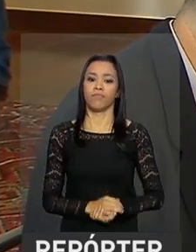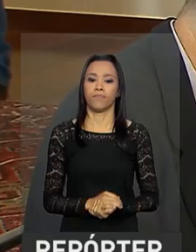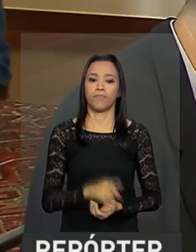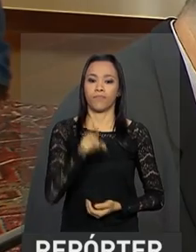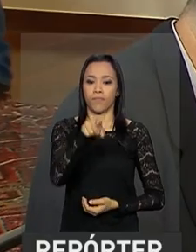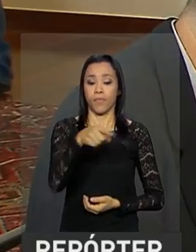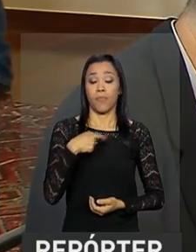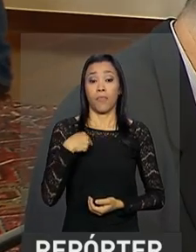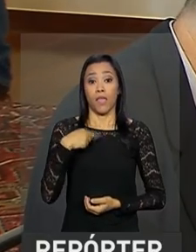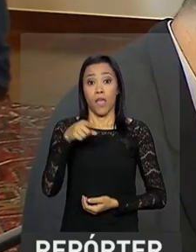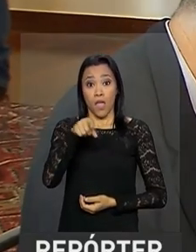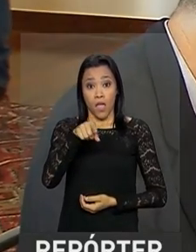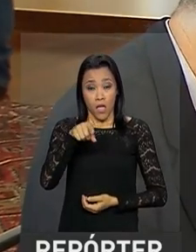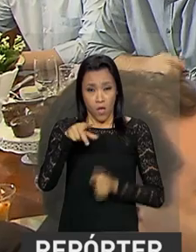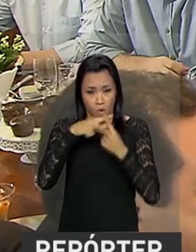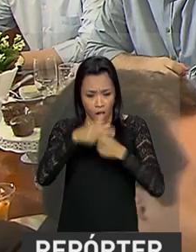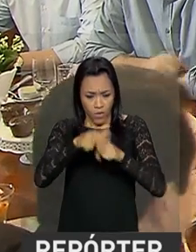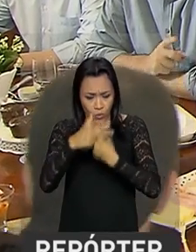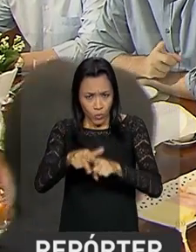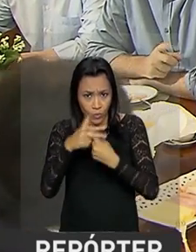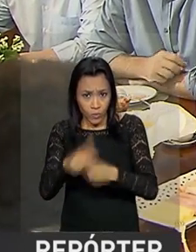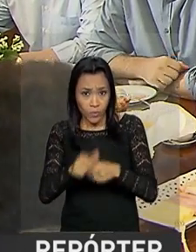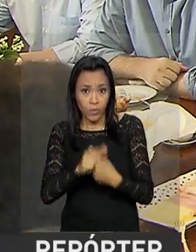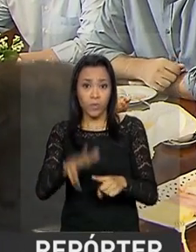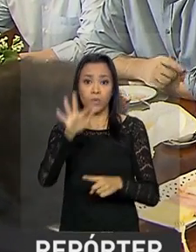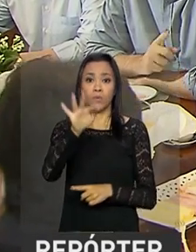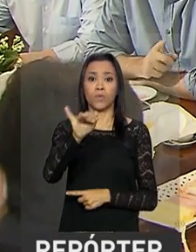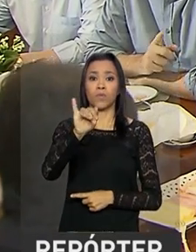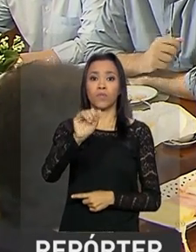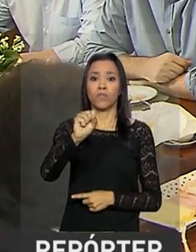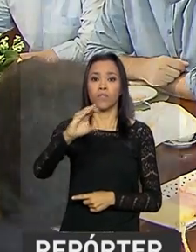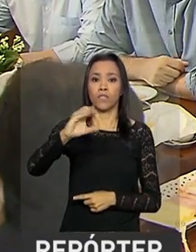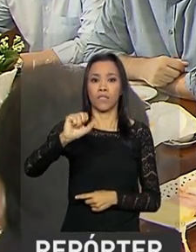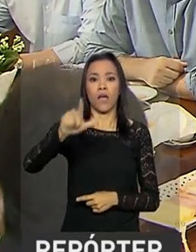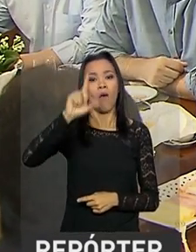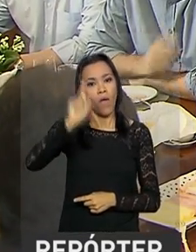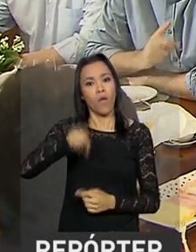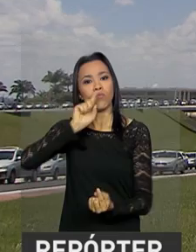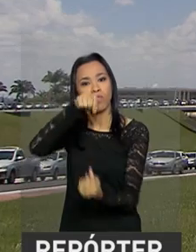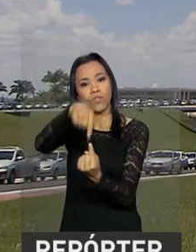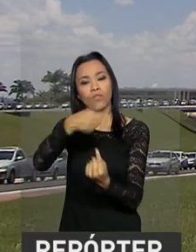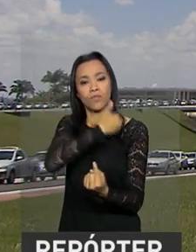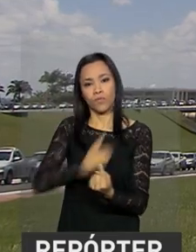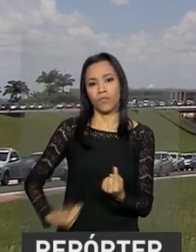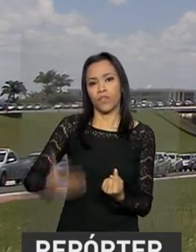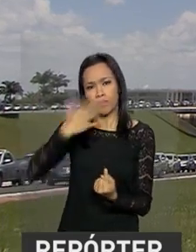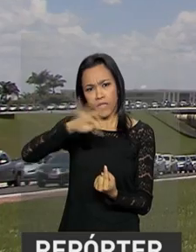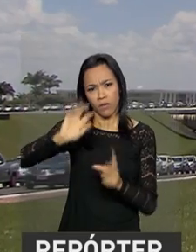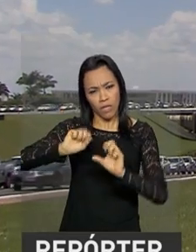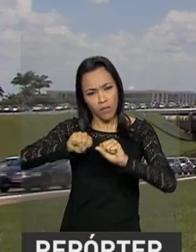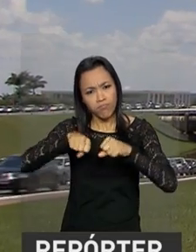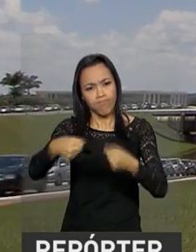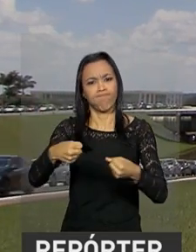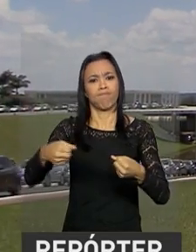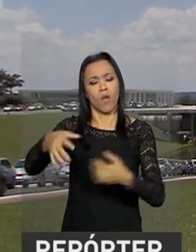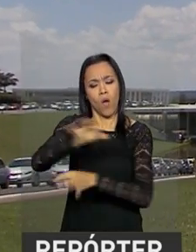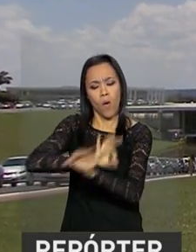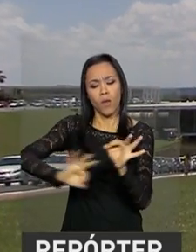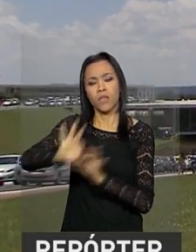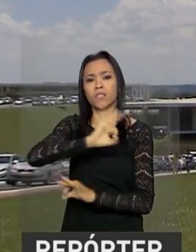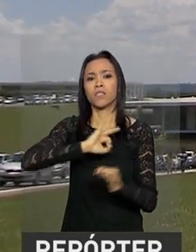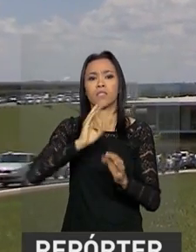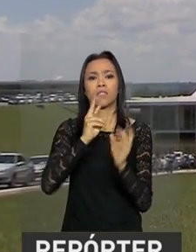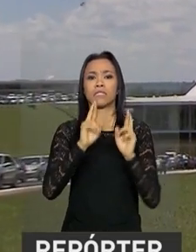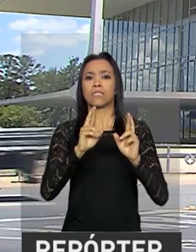priorizar o programa de ajuste fiscal Esta é a ideia do governo federal que está reunindo esforços para aprovar ainda neste ano a proposta de